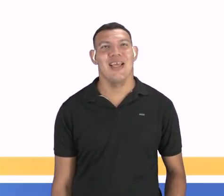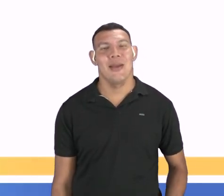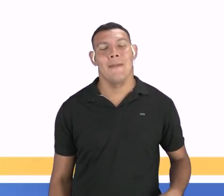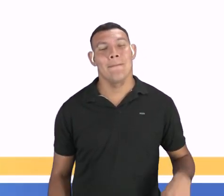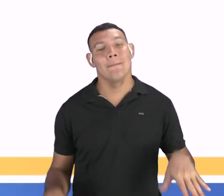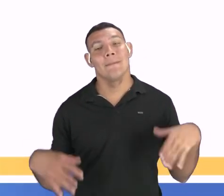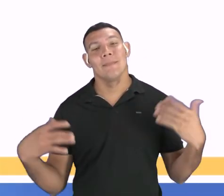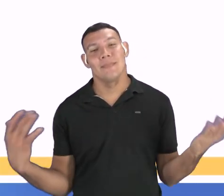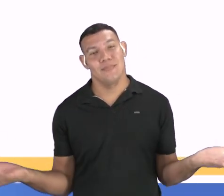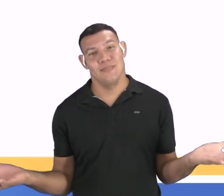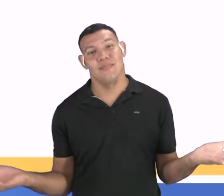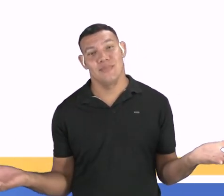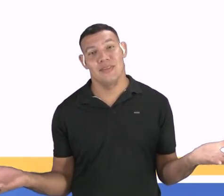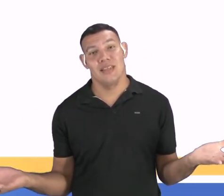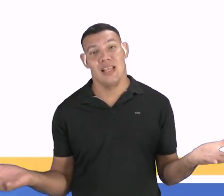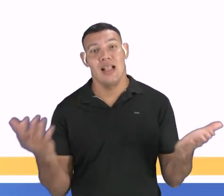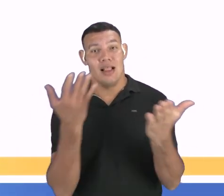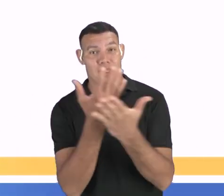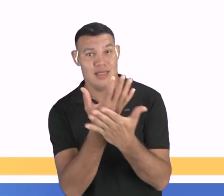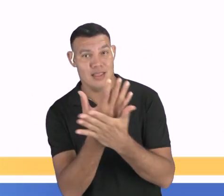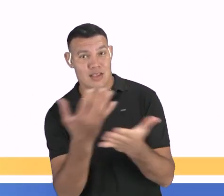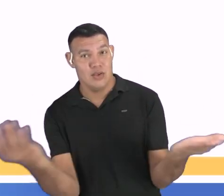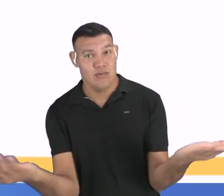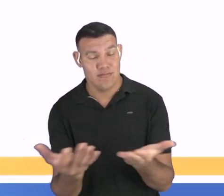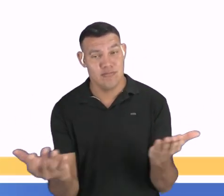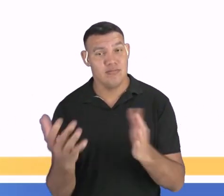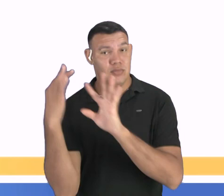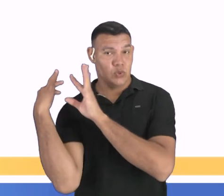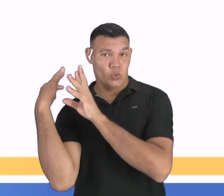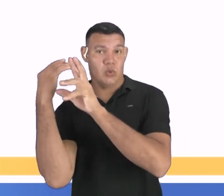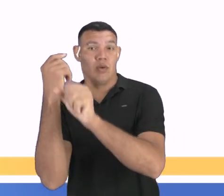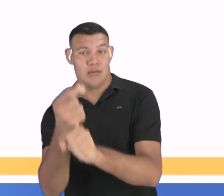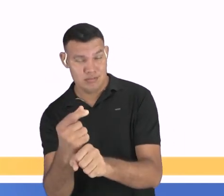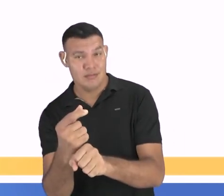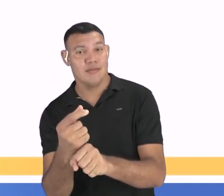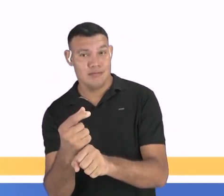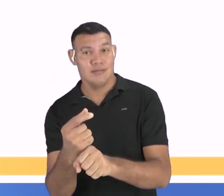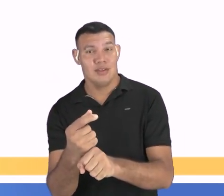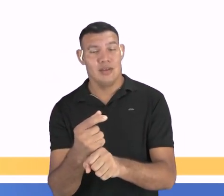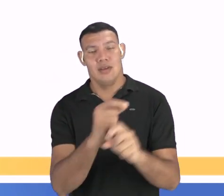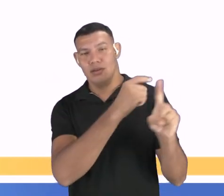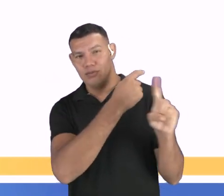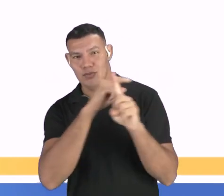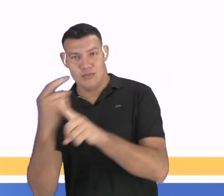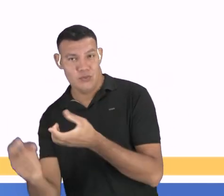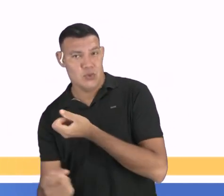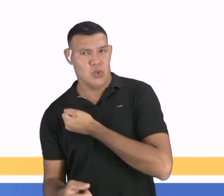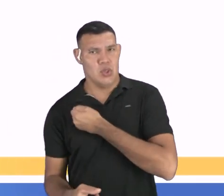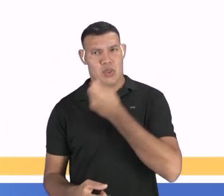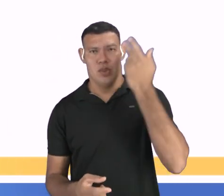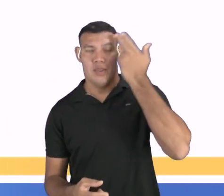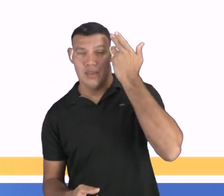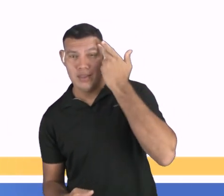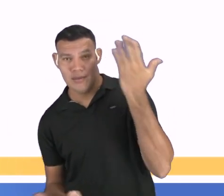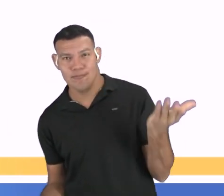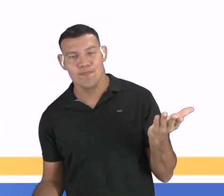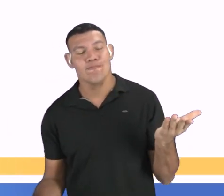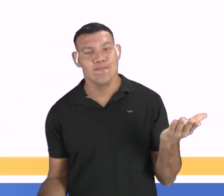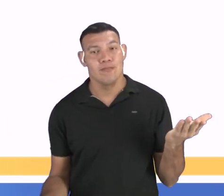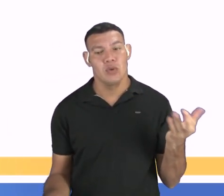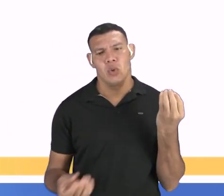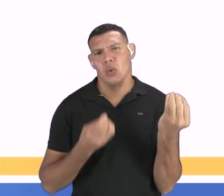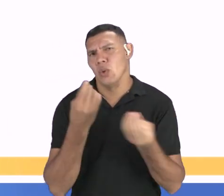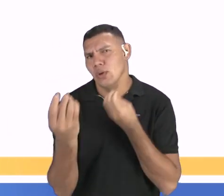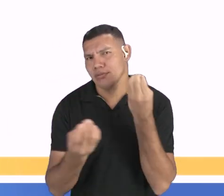Então, na aula de hoje, nós retomamos o conteúdo aí de múltiplos de um número natural através,